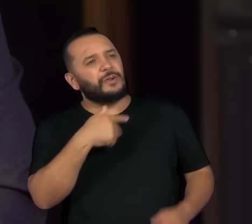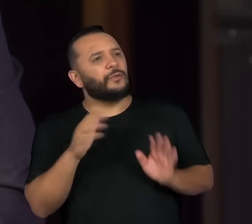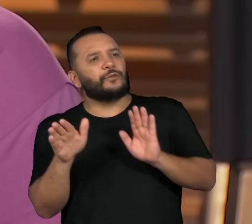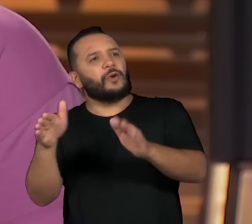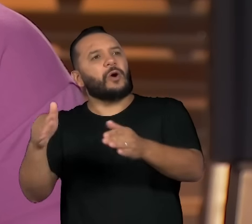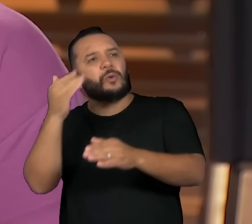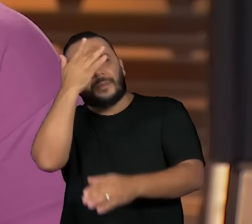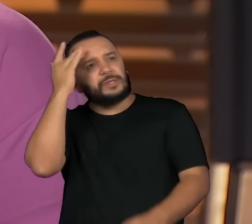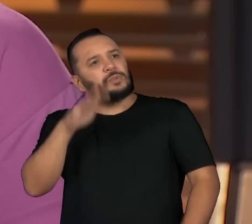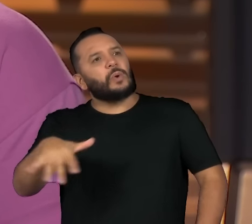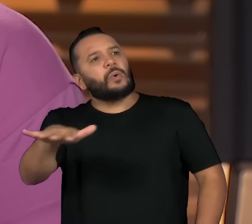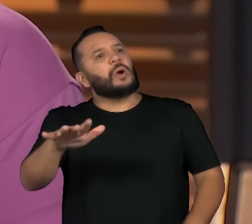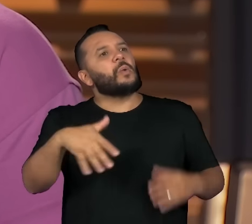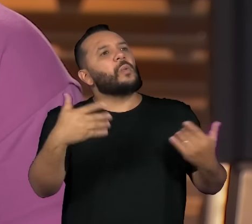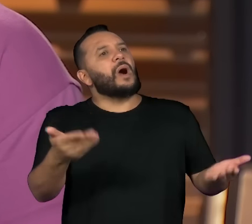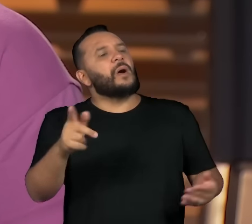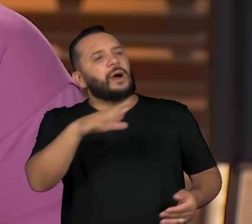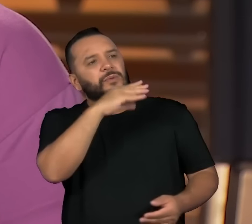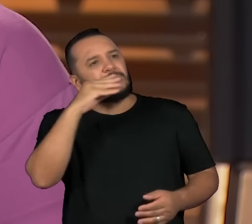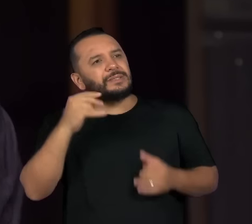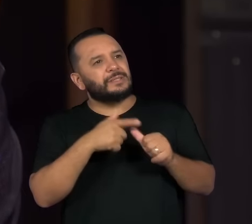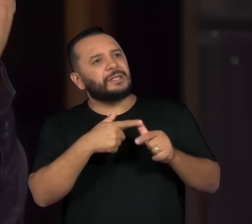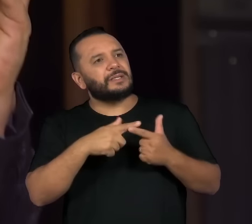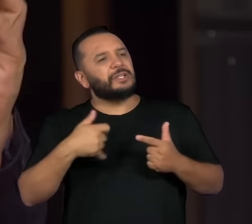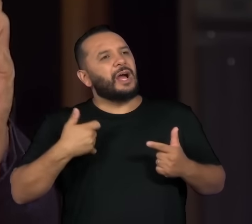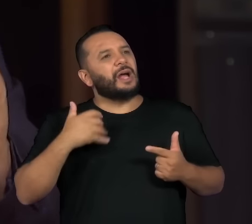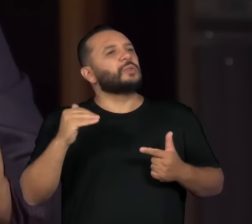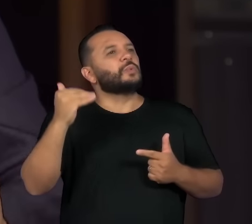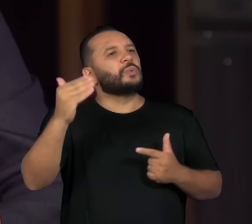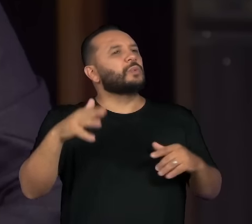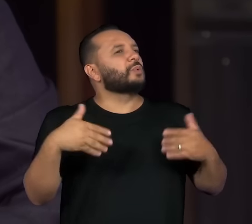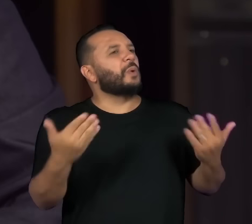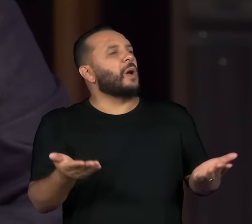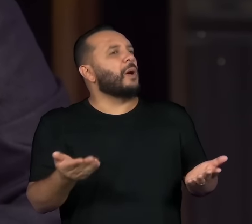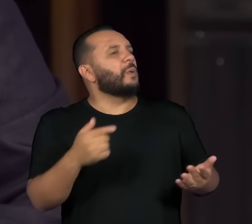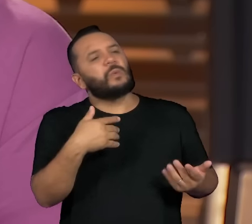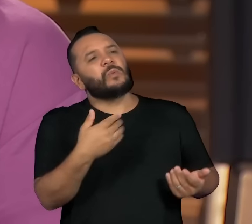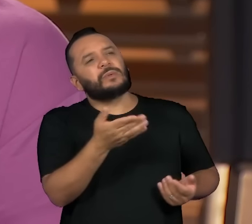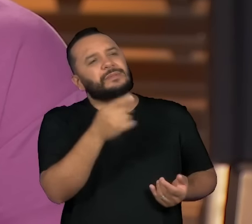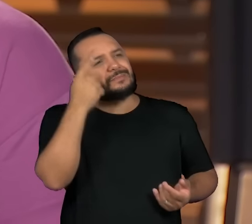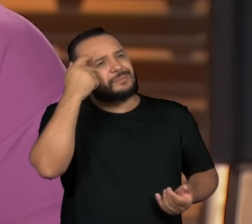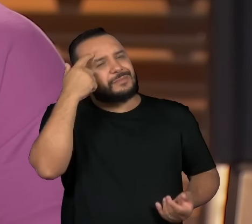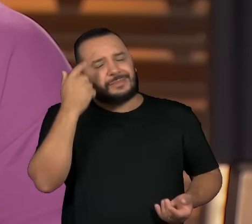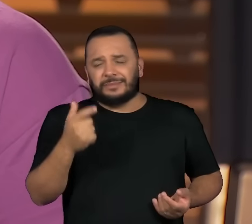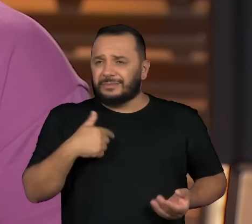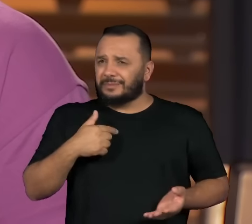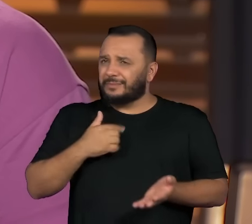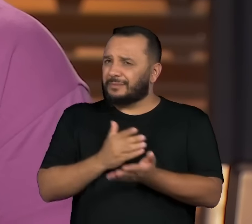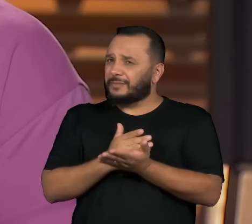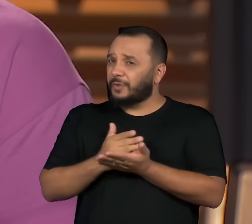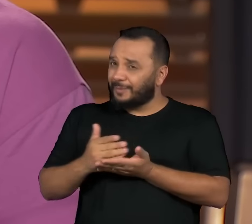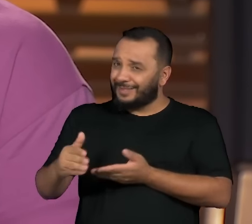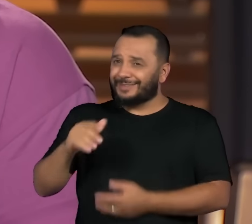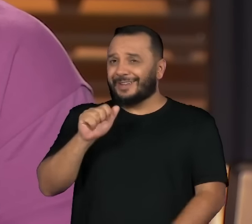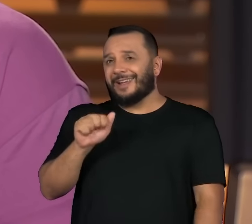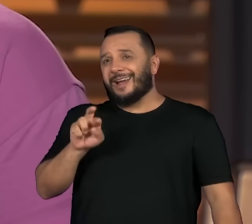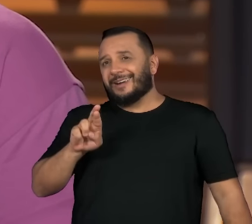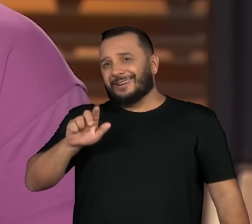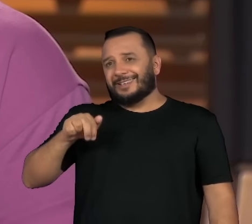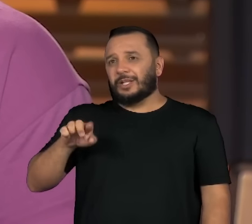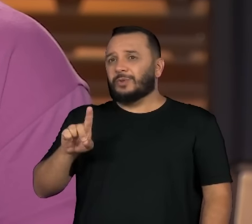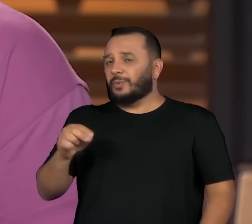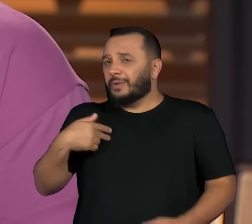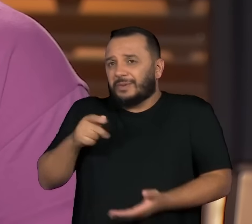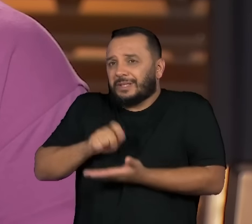foi? Adolescente, adulto, você tinha isso na sua cabeça, assim ou não? Eu acho que quando eu comecei Arlindo, eu estava fazendo para